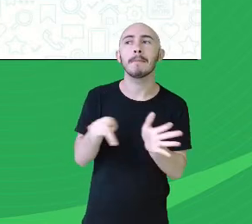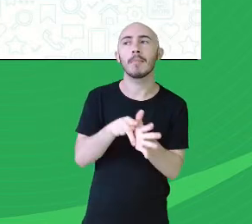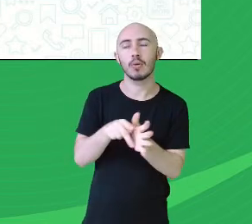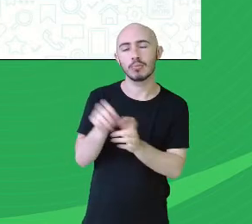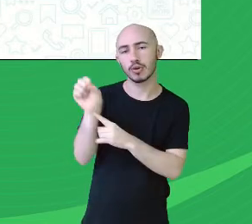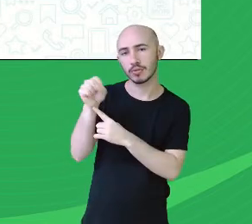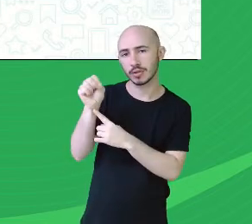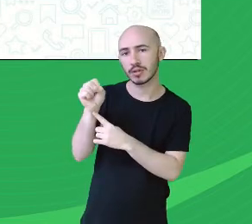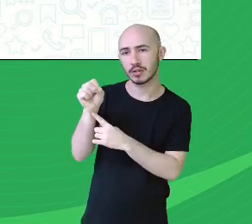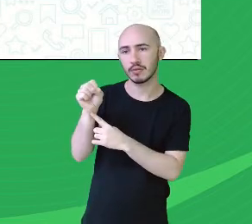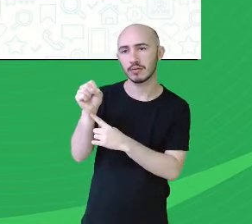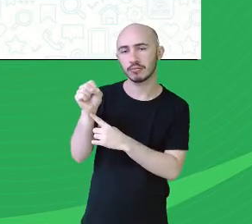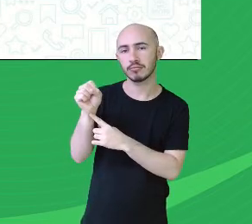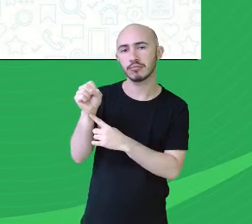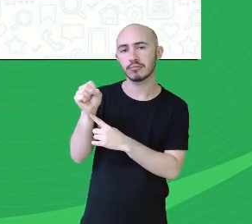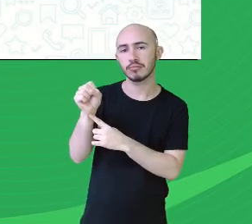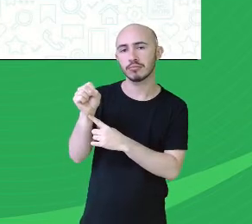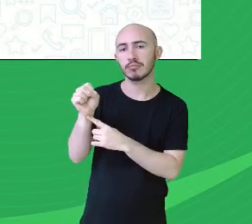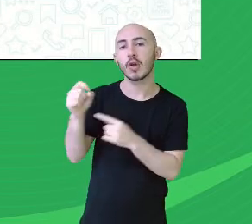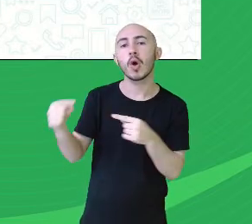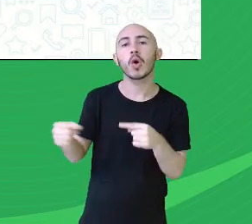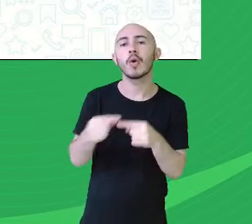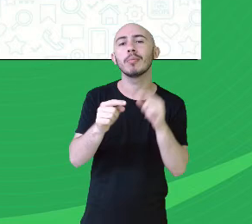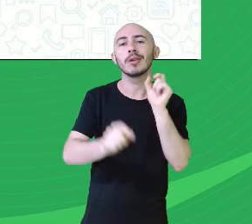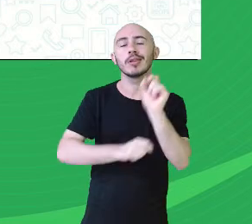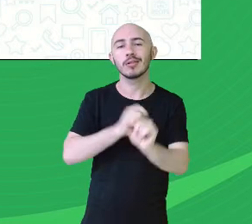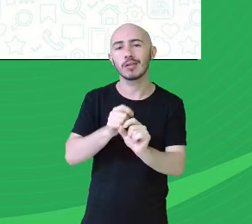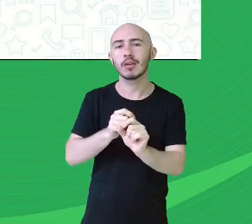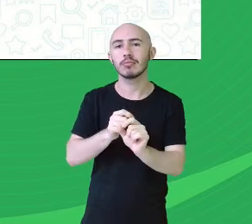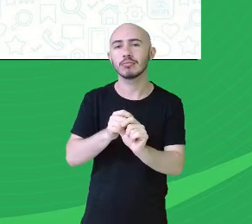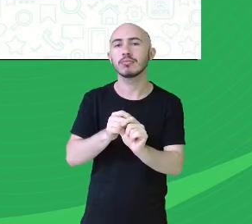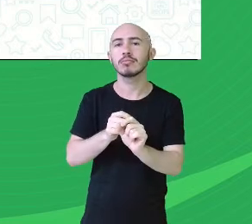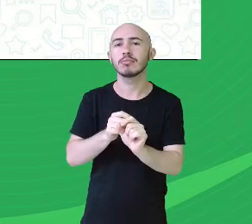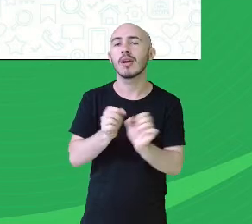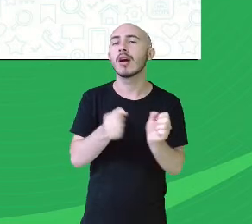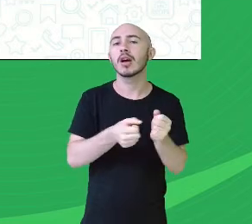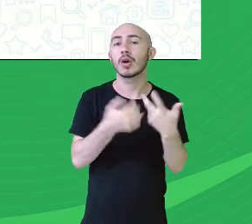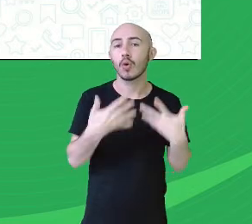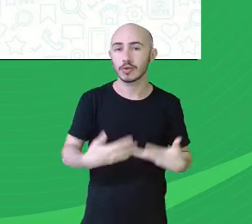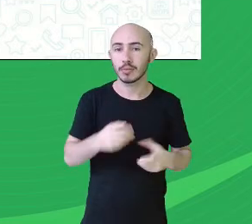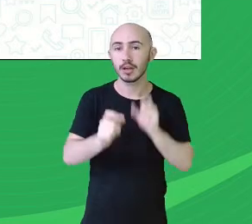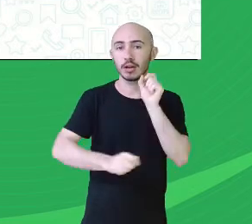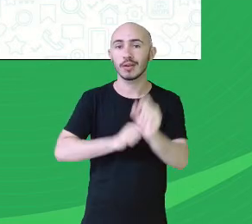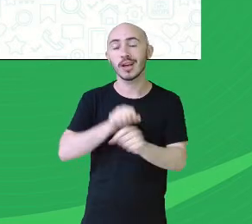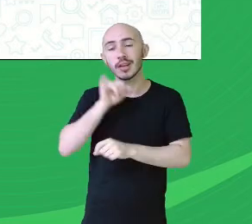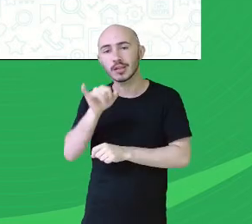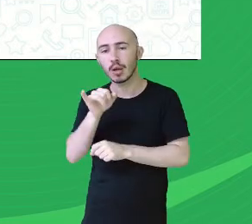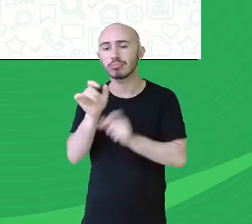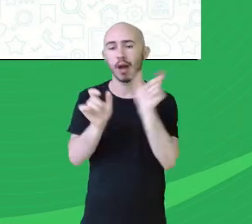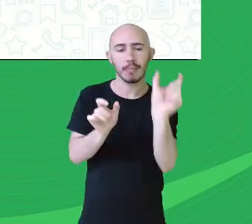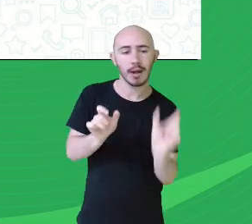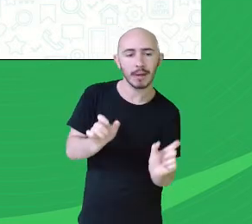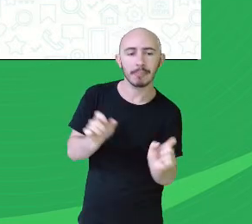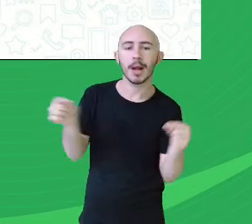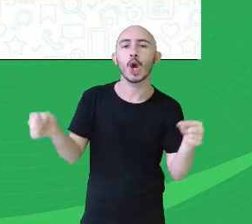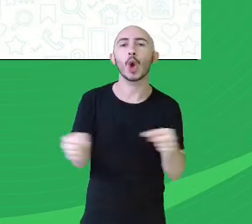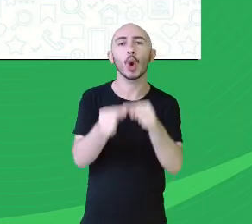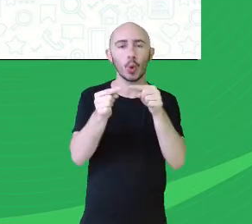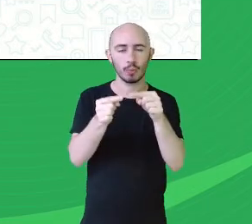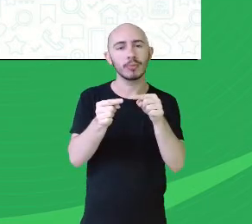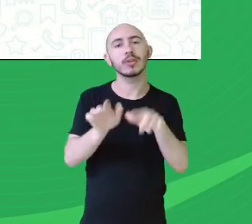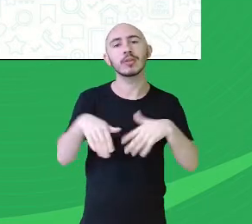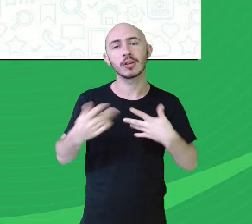o número dos termos que o modificam, os adjetivos, os artigos, os pronomes e os numerais. Se eu colocasse